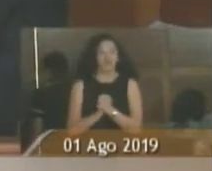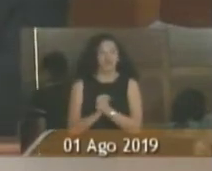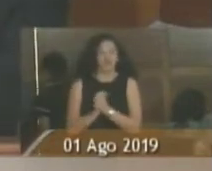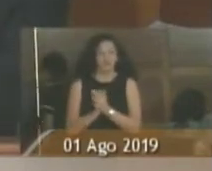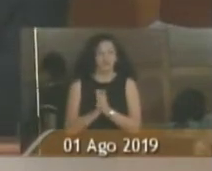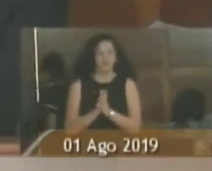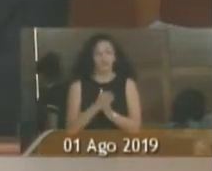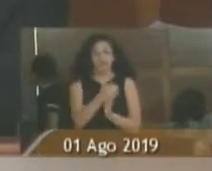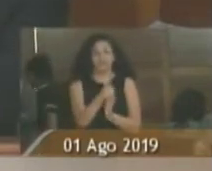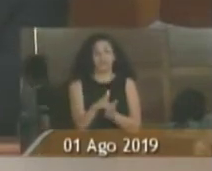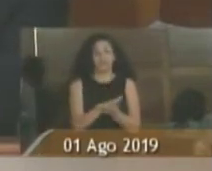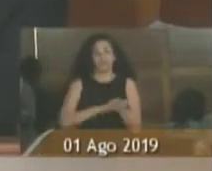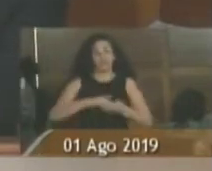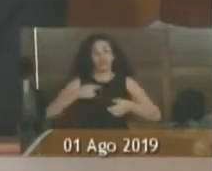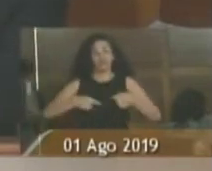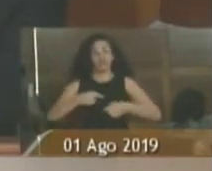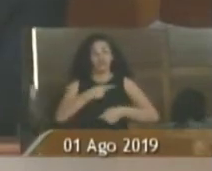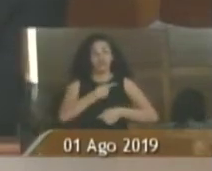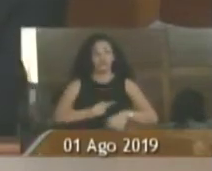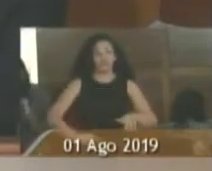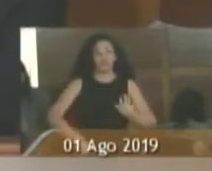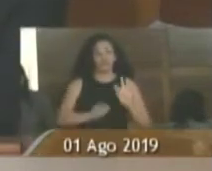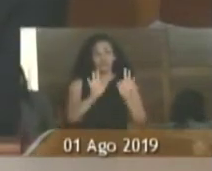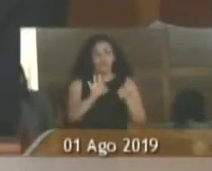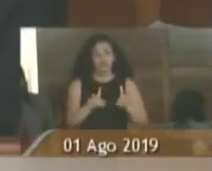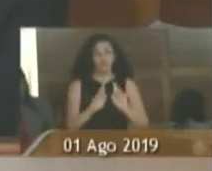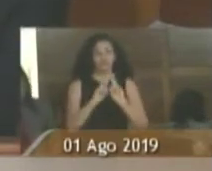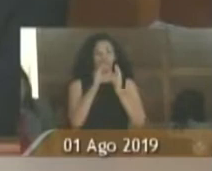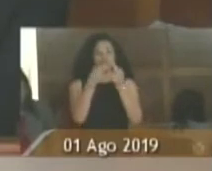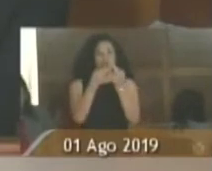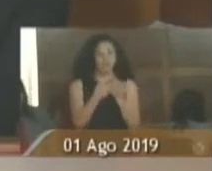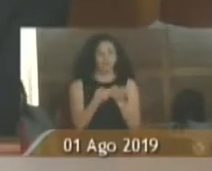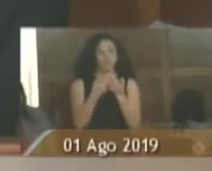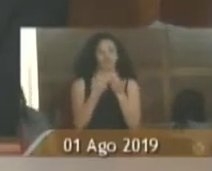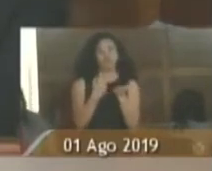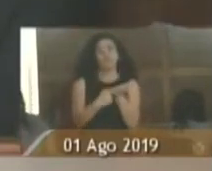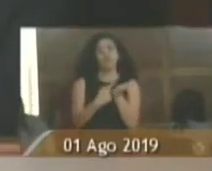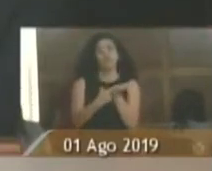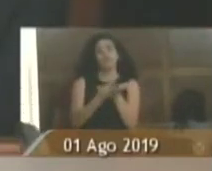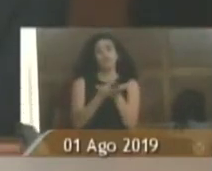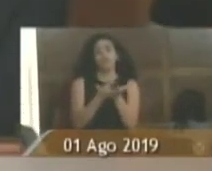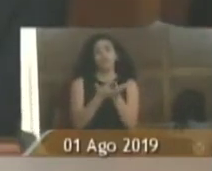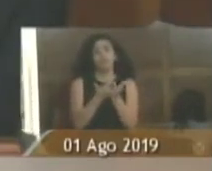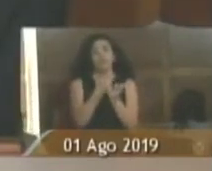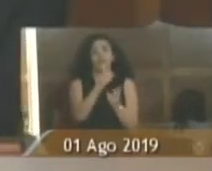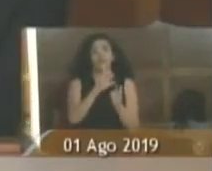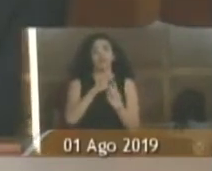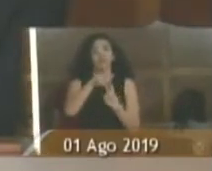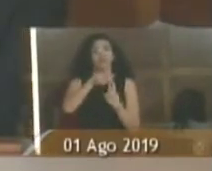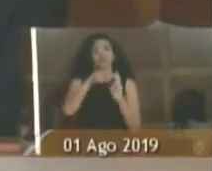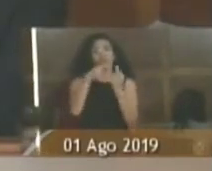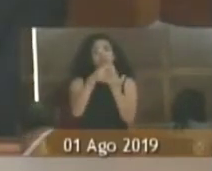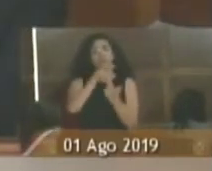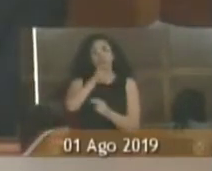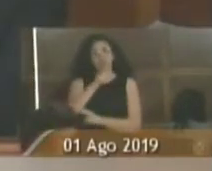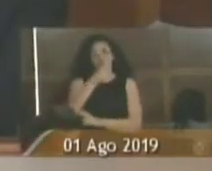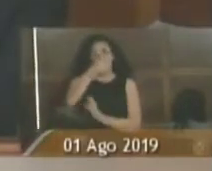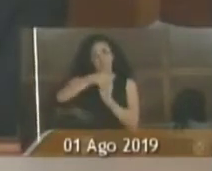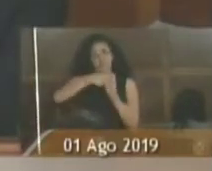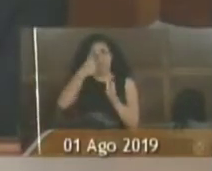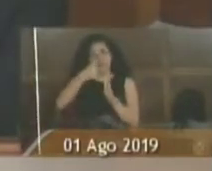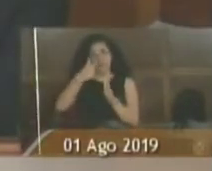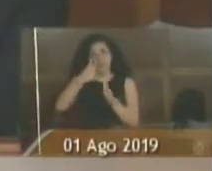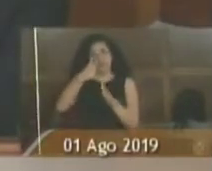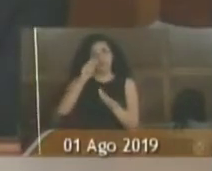Bom, não havendo mais nada a tratar, o senhor presidente encerrou a presente sessão, designando a próxima para o dia 1º de agosto de 2019, às 9 horas, e